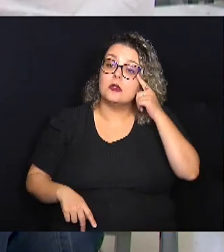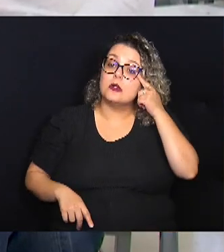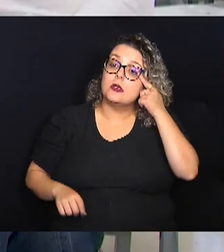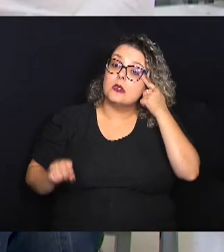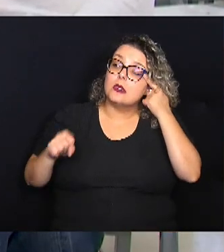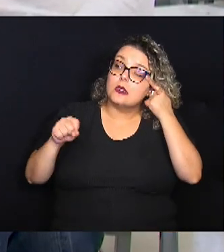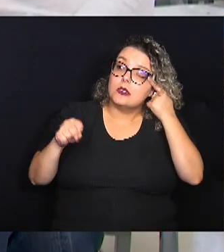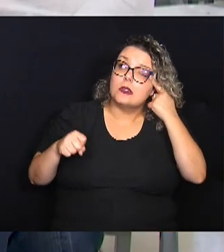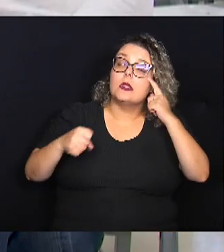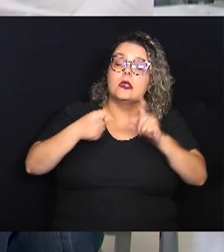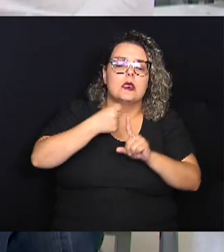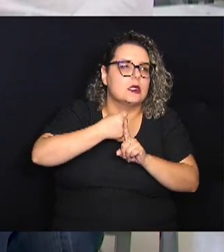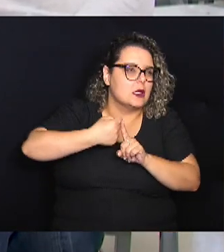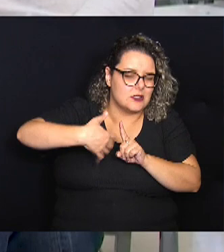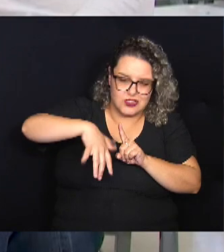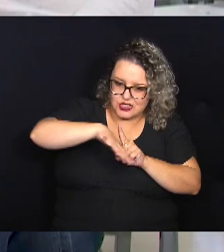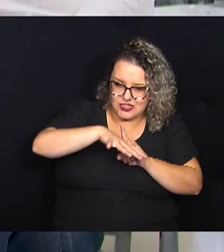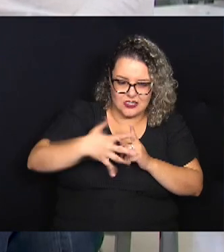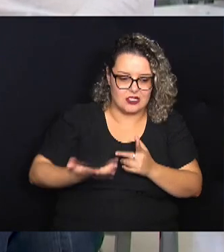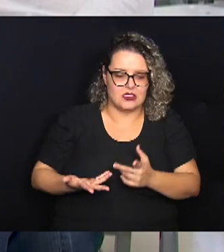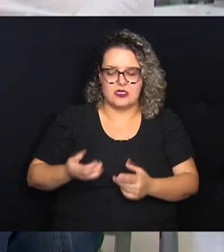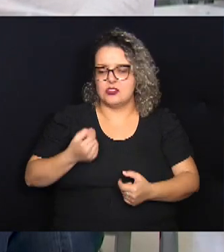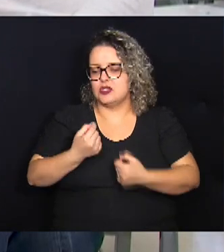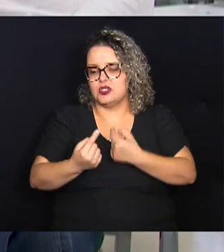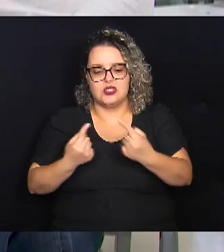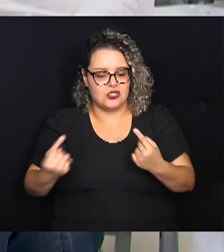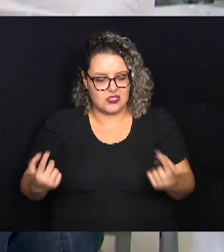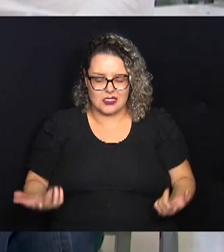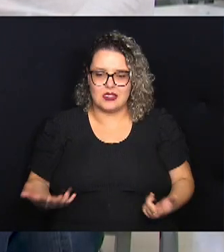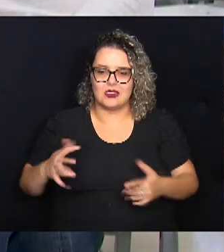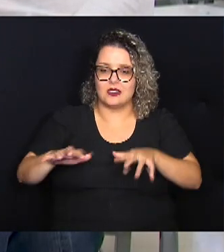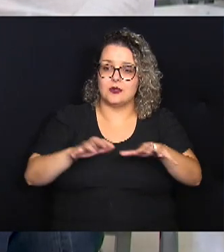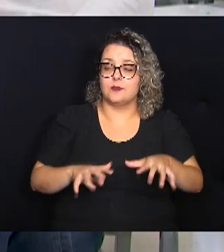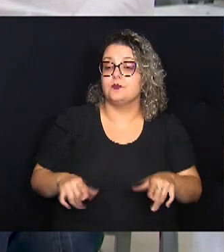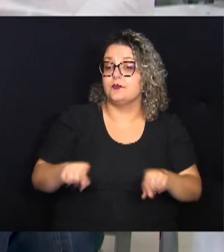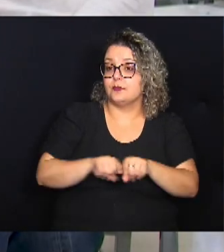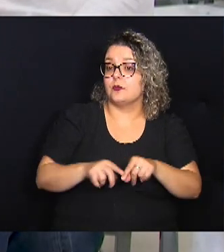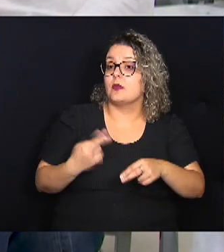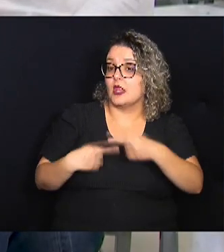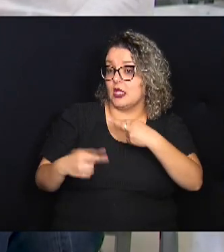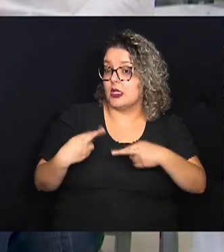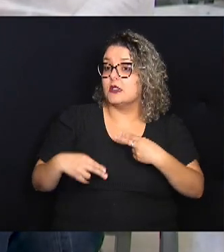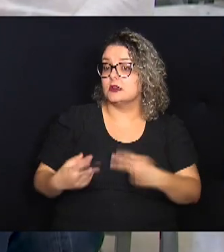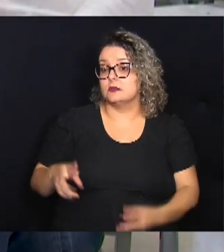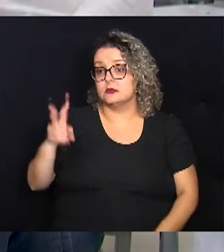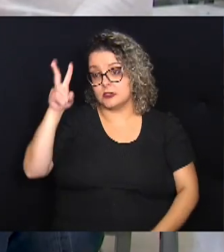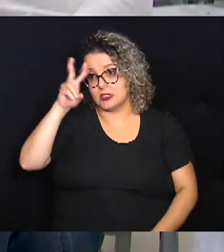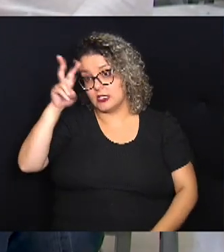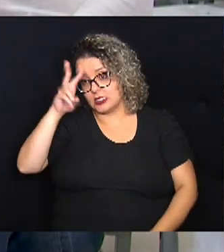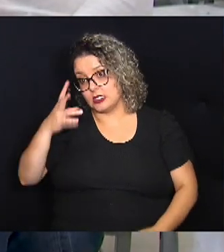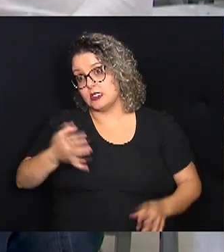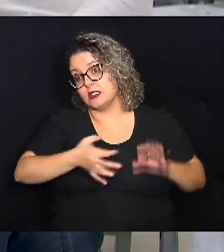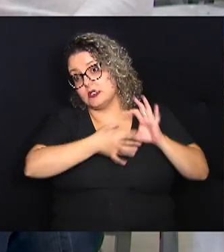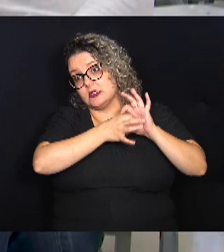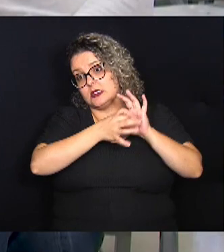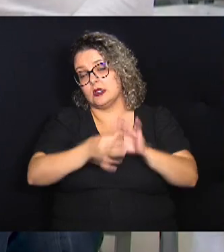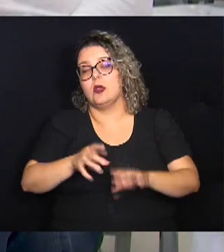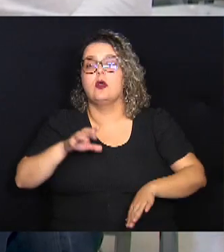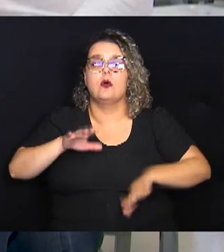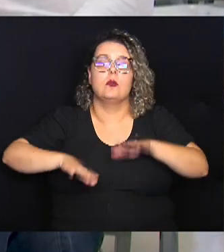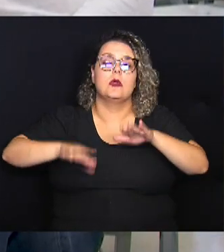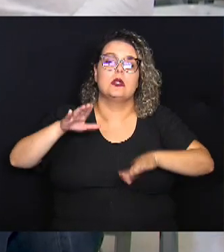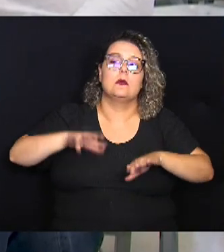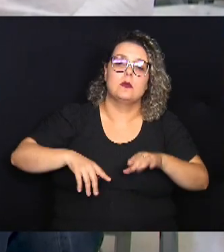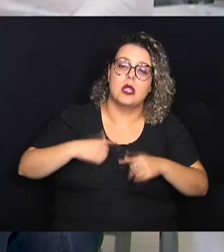né, próprias de cada região. E isso também está conectado a essas questões históricas, né? Porque a depender das